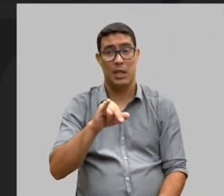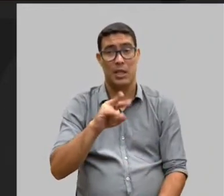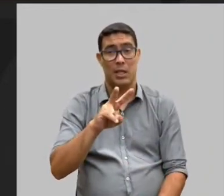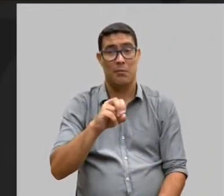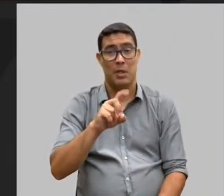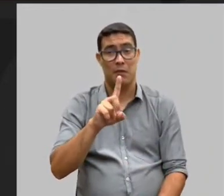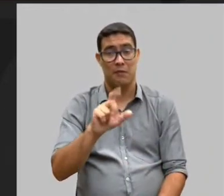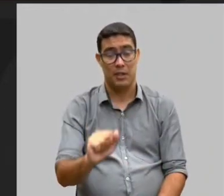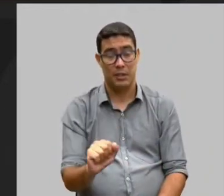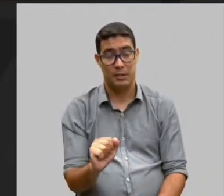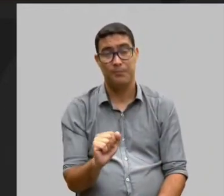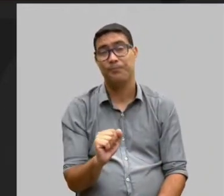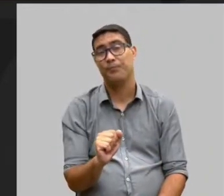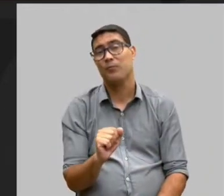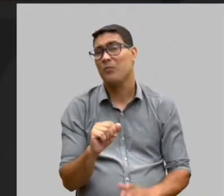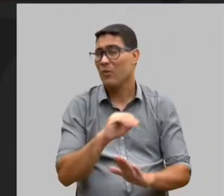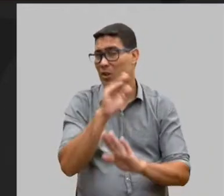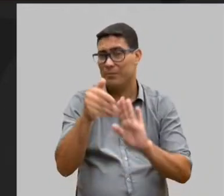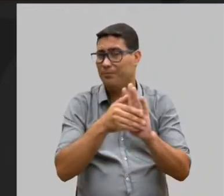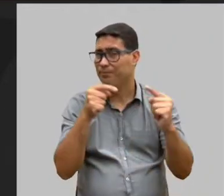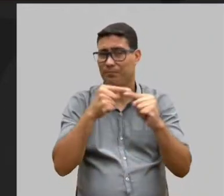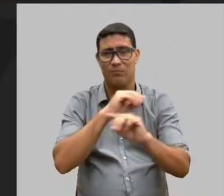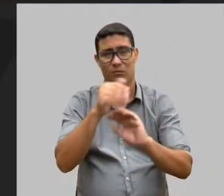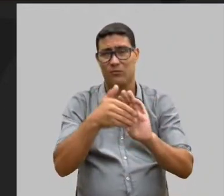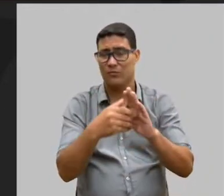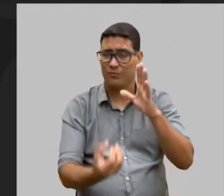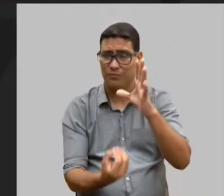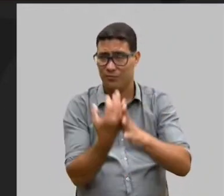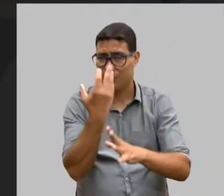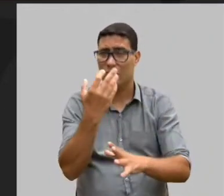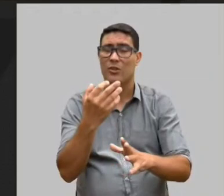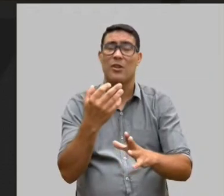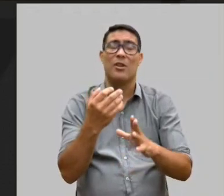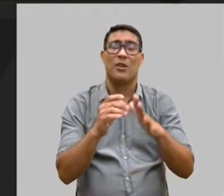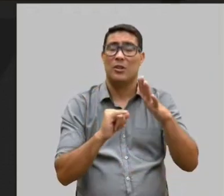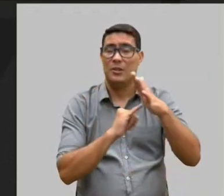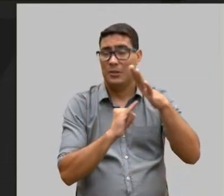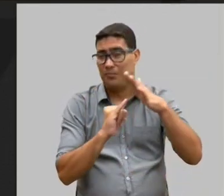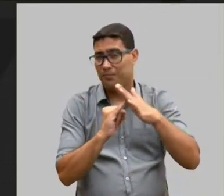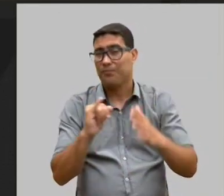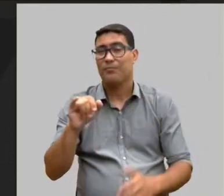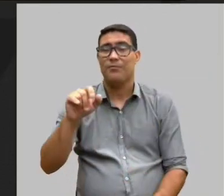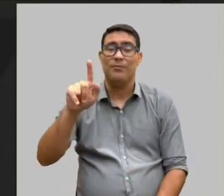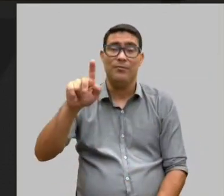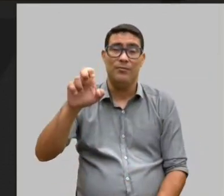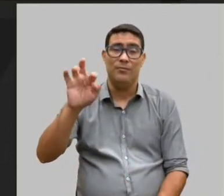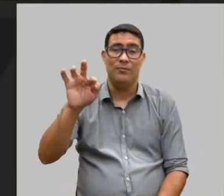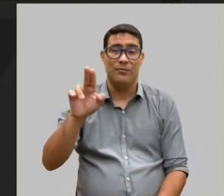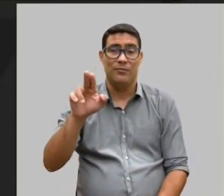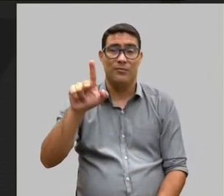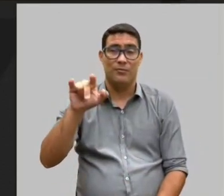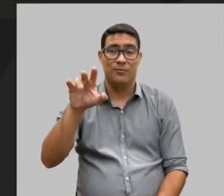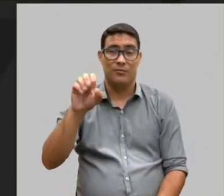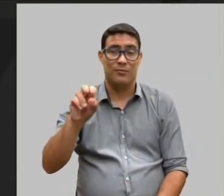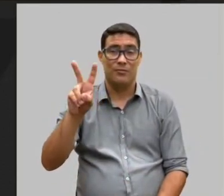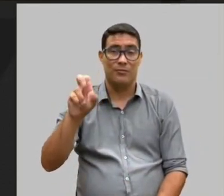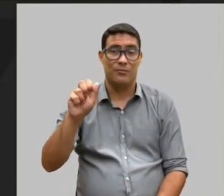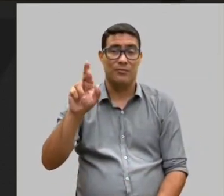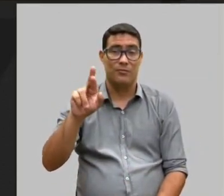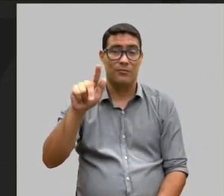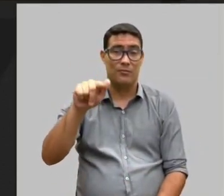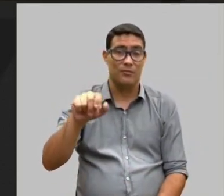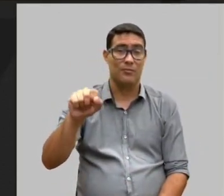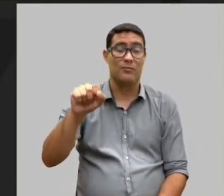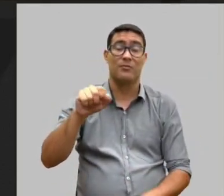época e era todo da fundação Getúlio Vagas então abriu mão de um índice público que seria o IBGE